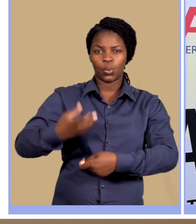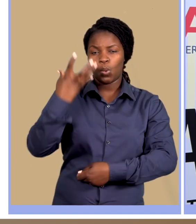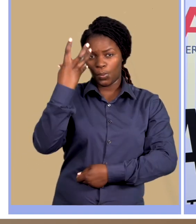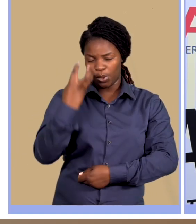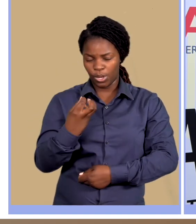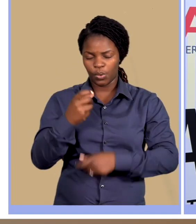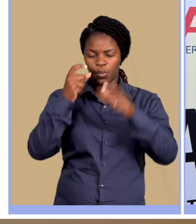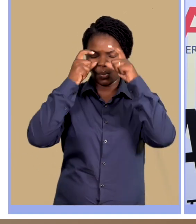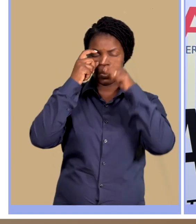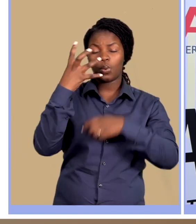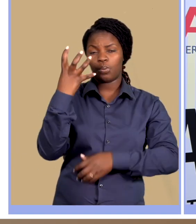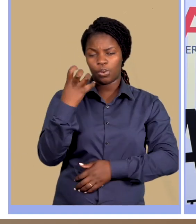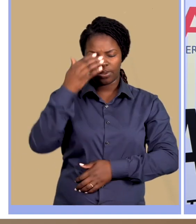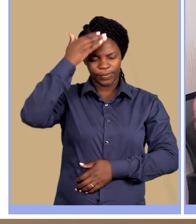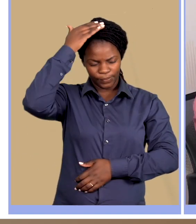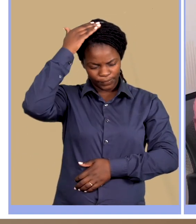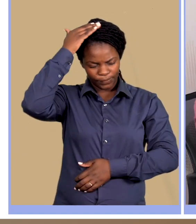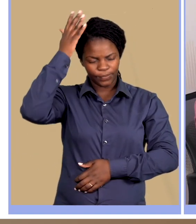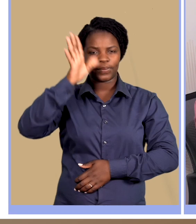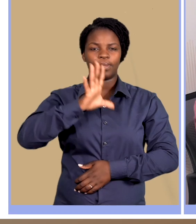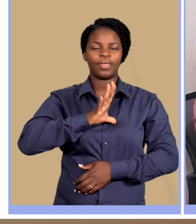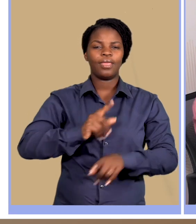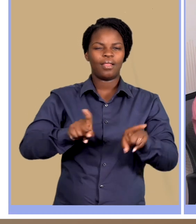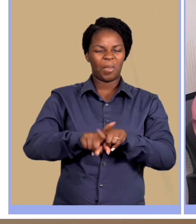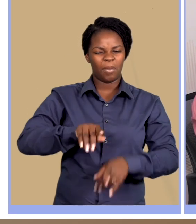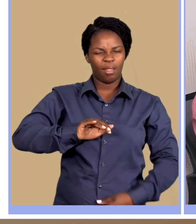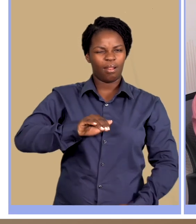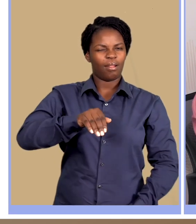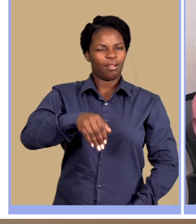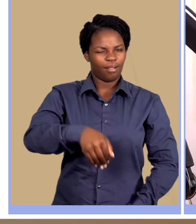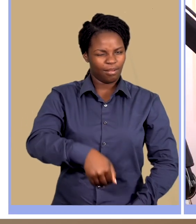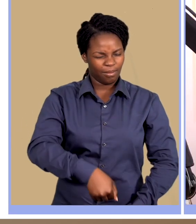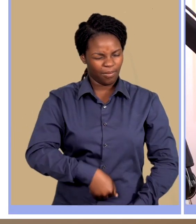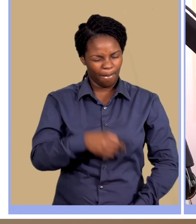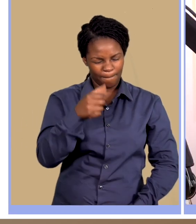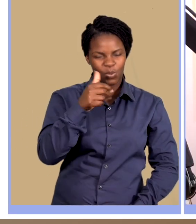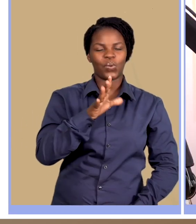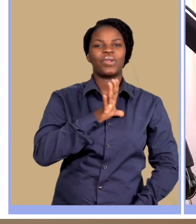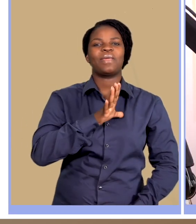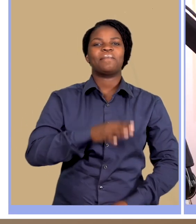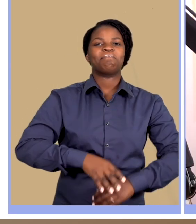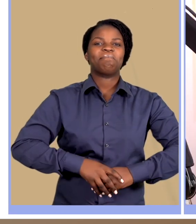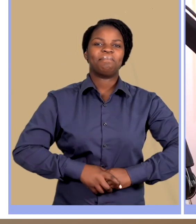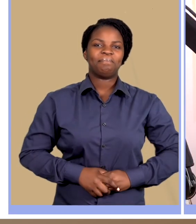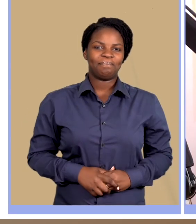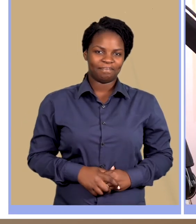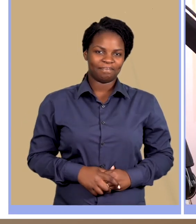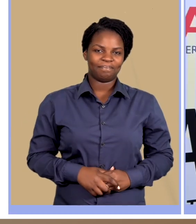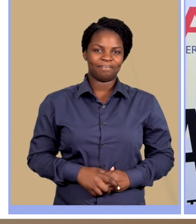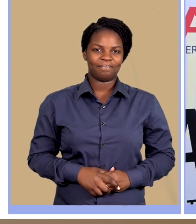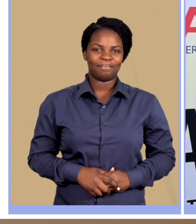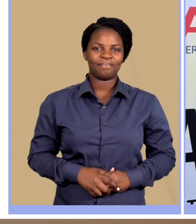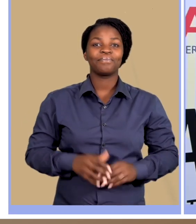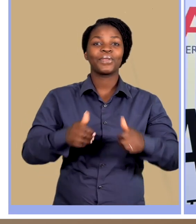sapatos pretos, óculos escuros, careca como sempre e também uma barriga um pouco avantajada.